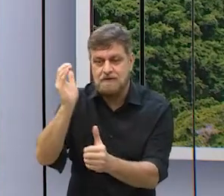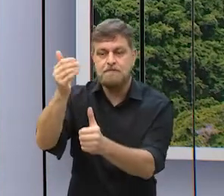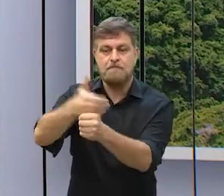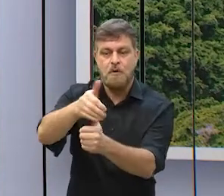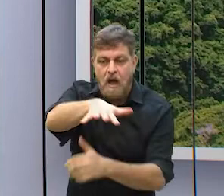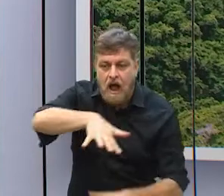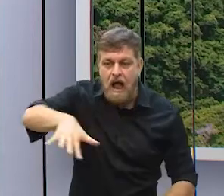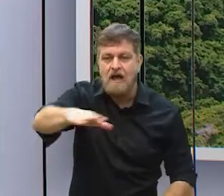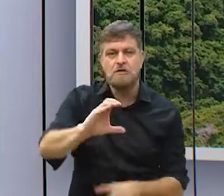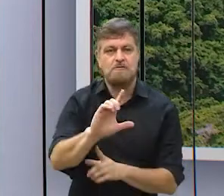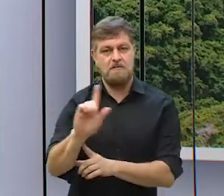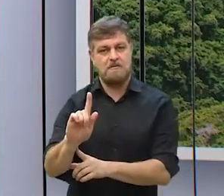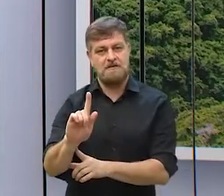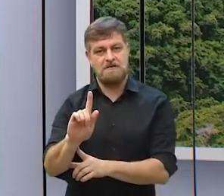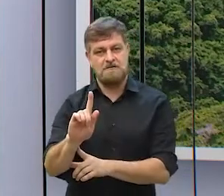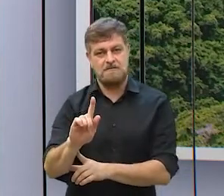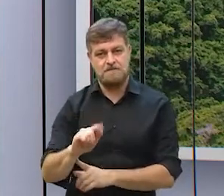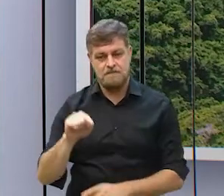como este